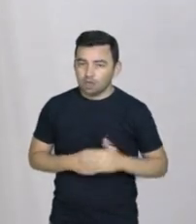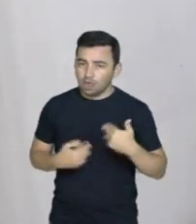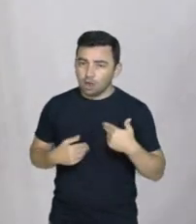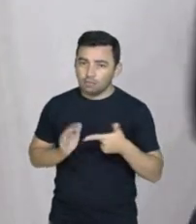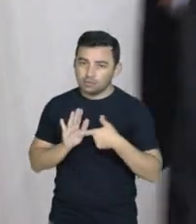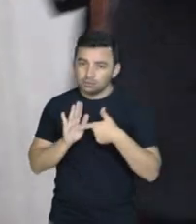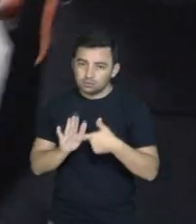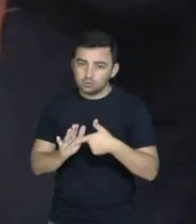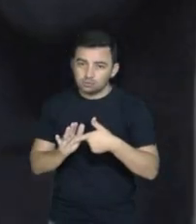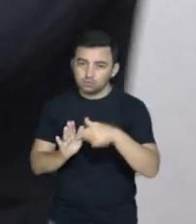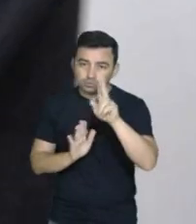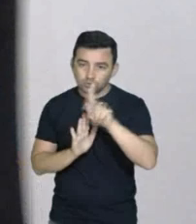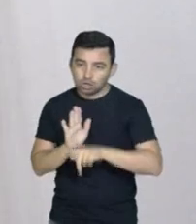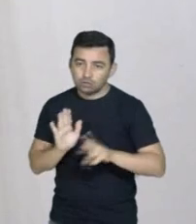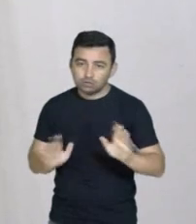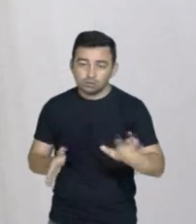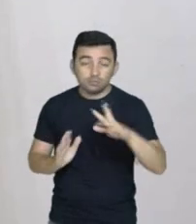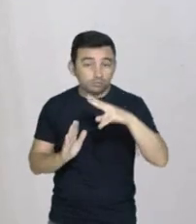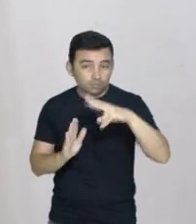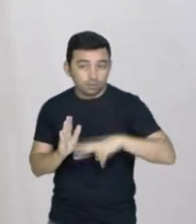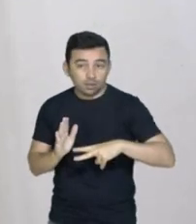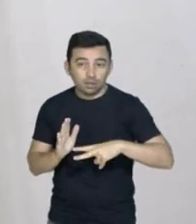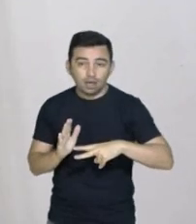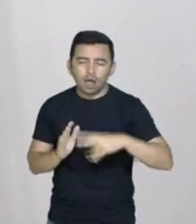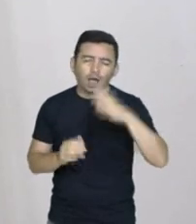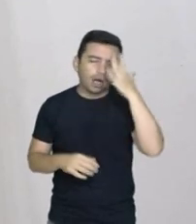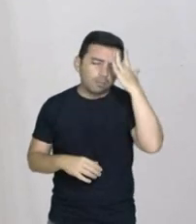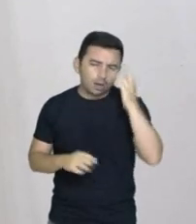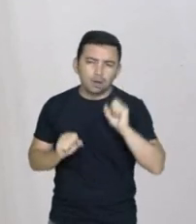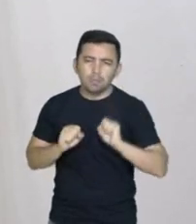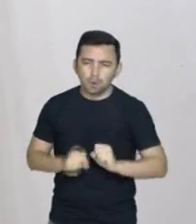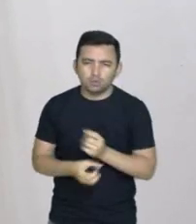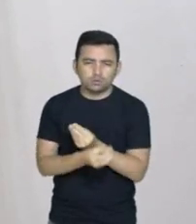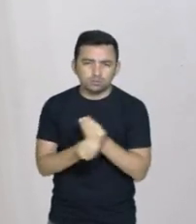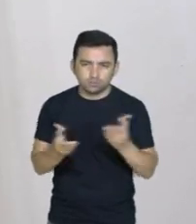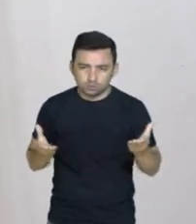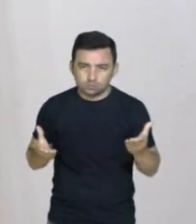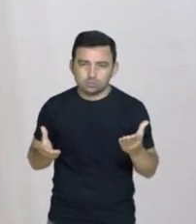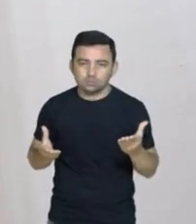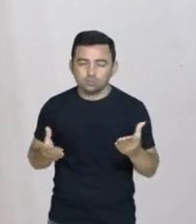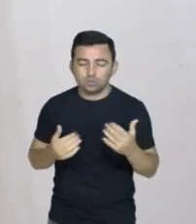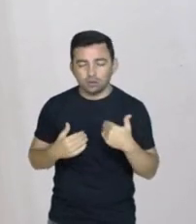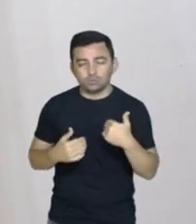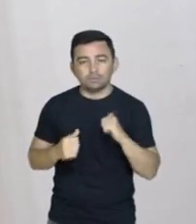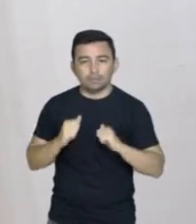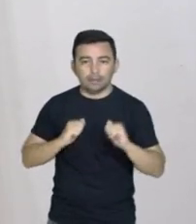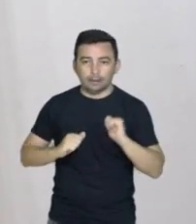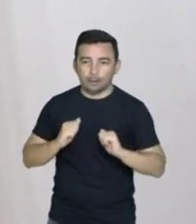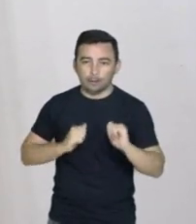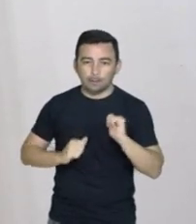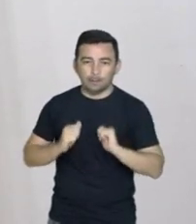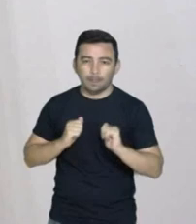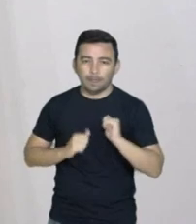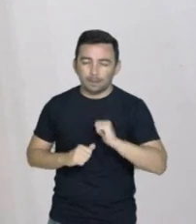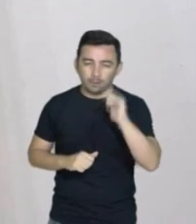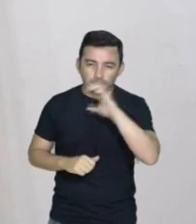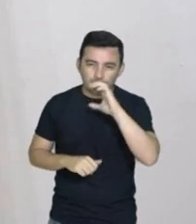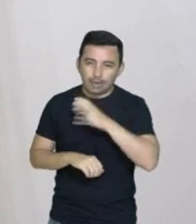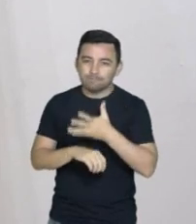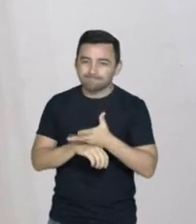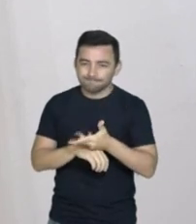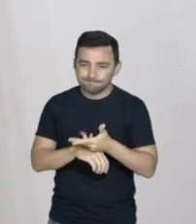vai ser lido hoje a partir da manhã já pode ser distribuído espero e tenha celeridade